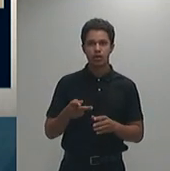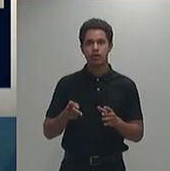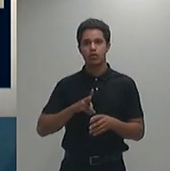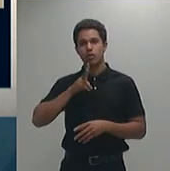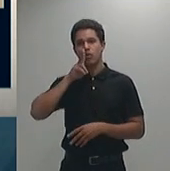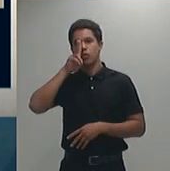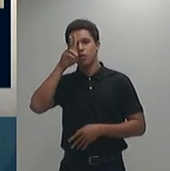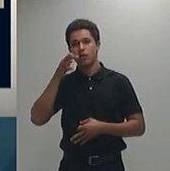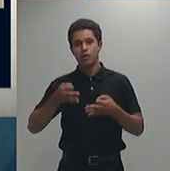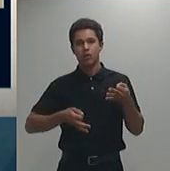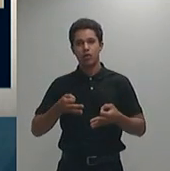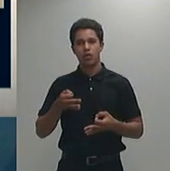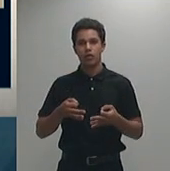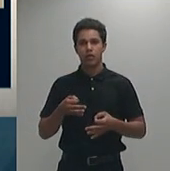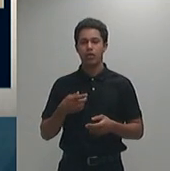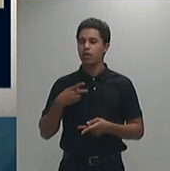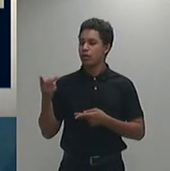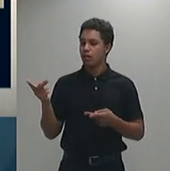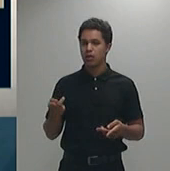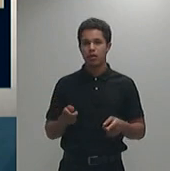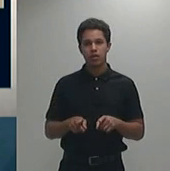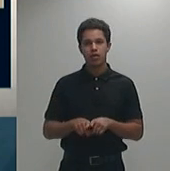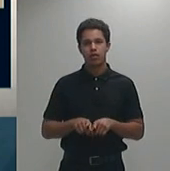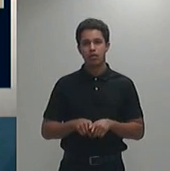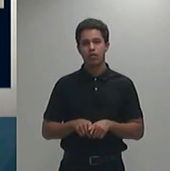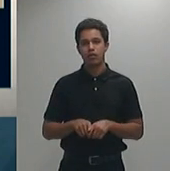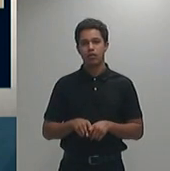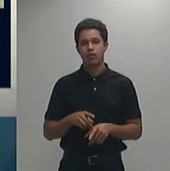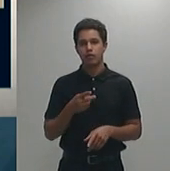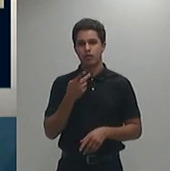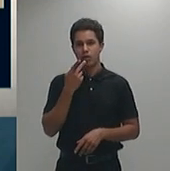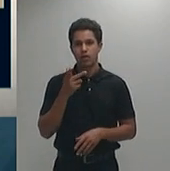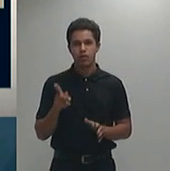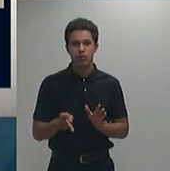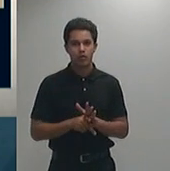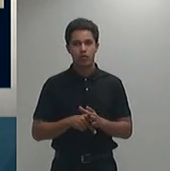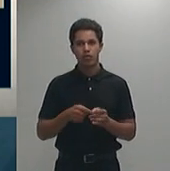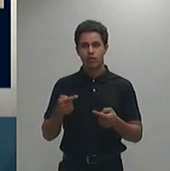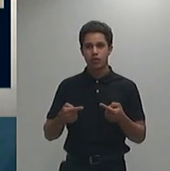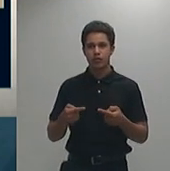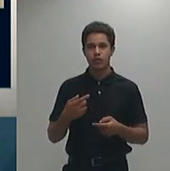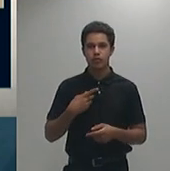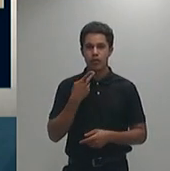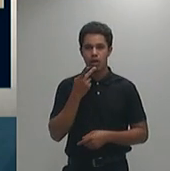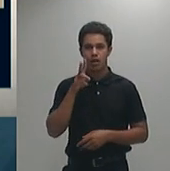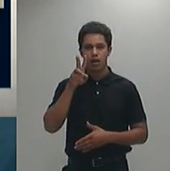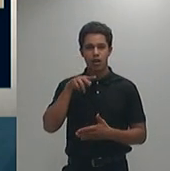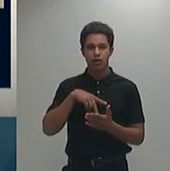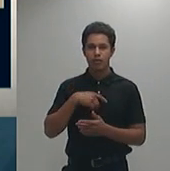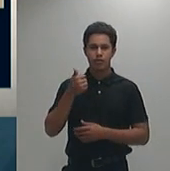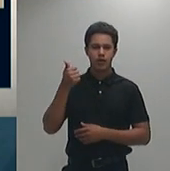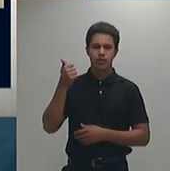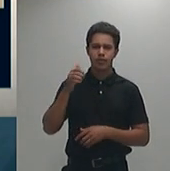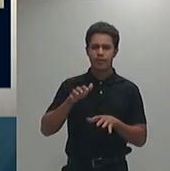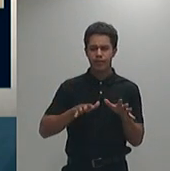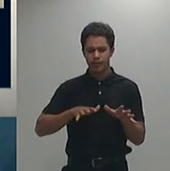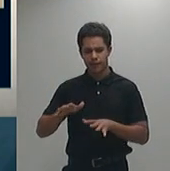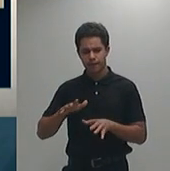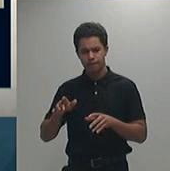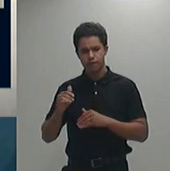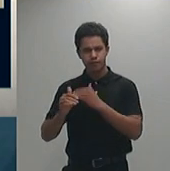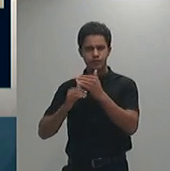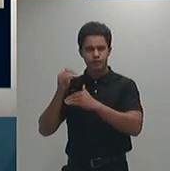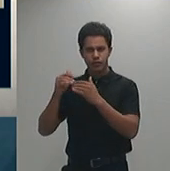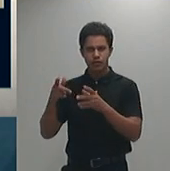e Tragam alimento aqui daquele mencionado o conflito o Olha só o tópico primeiro a atividade a vida no âmbito da Arbitragem tem